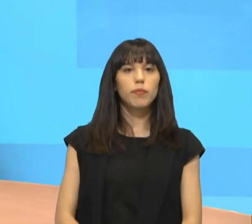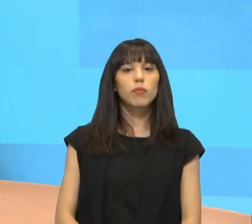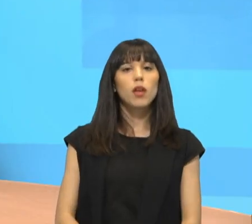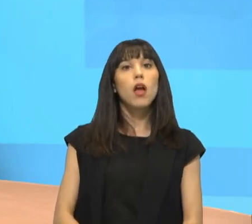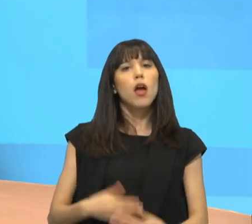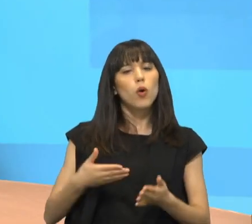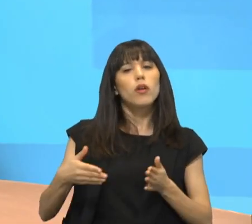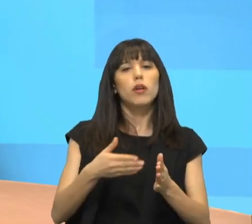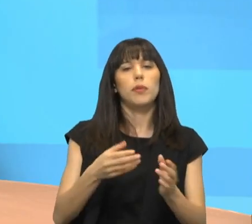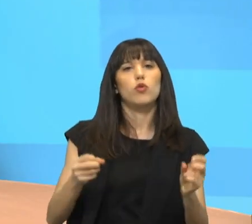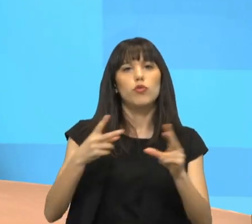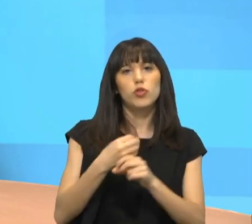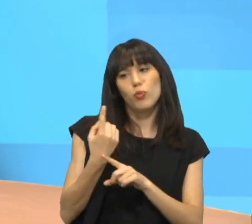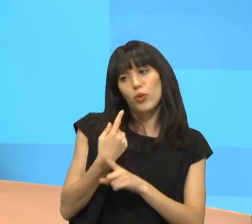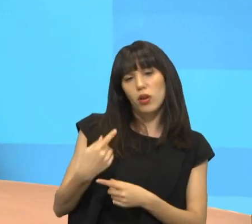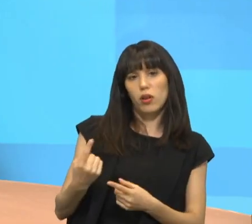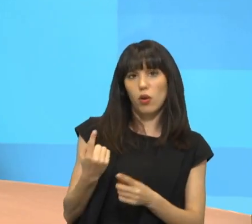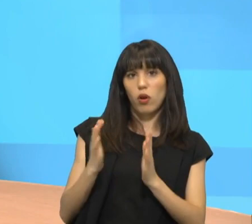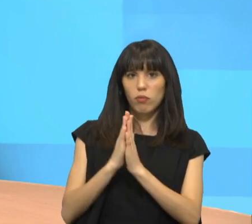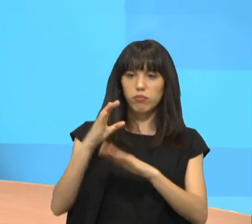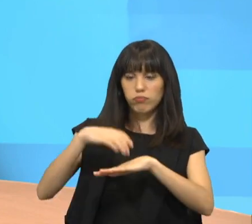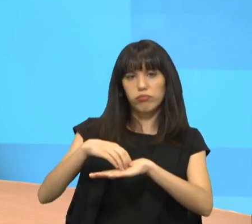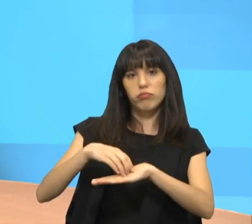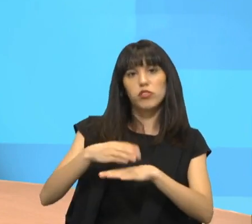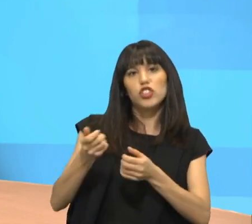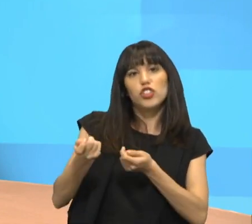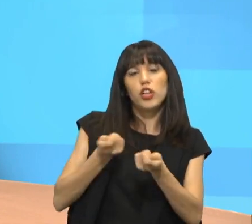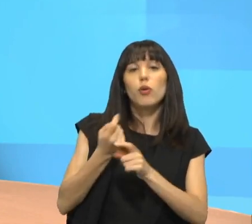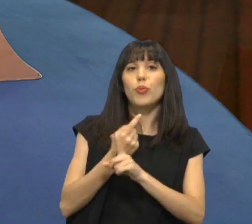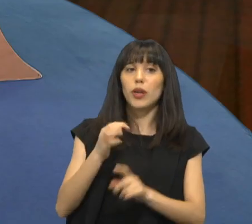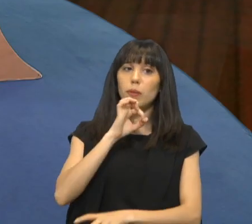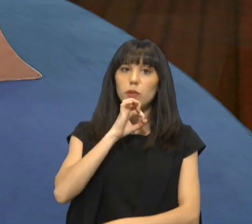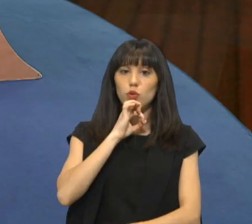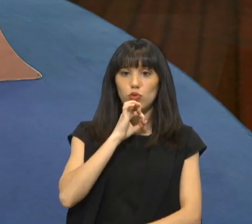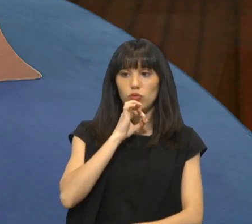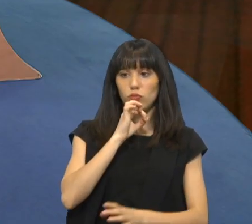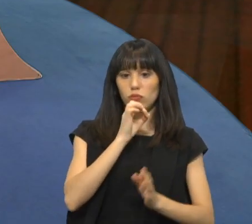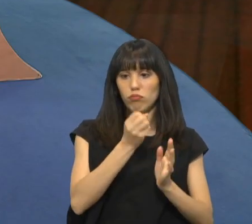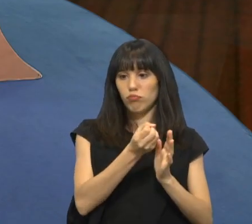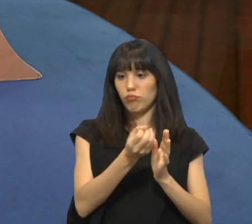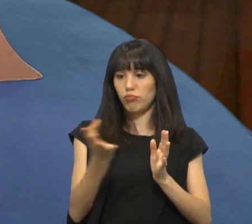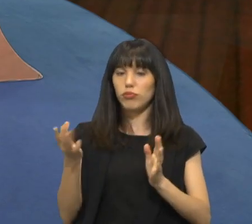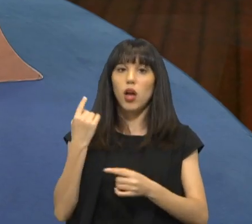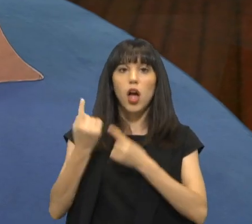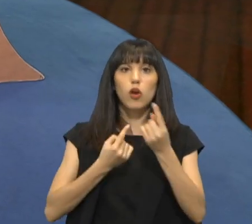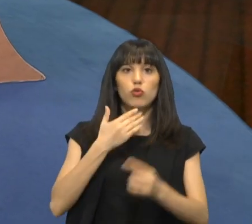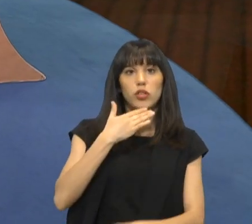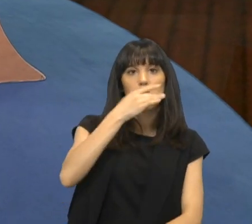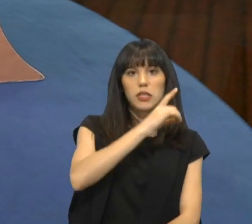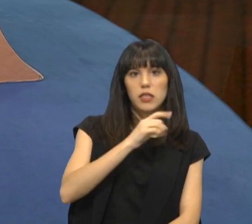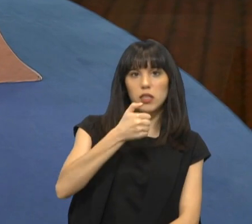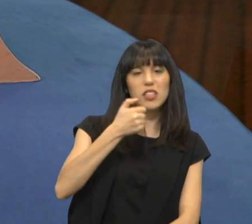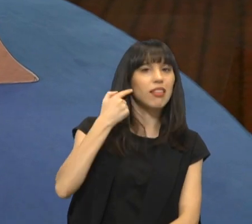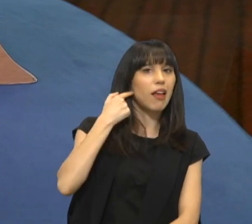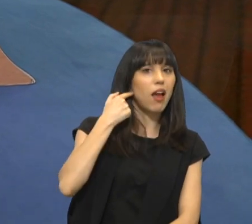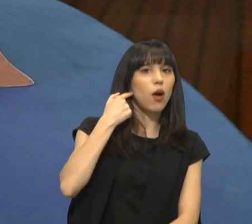até das lideranças nas dioceses, uma vez que vários bispos estão, alguns já completaram 75 anos, outros à beira